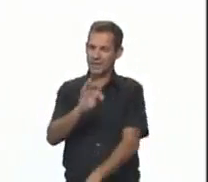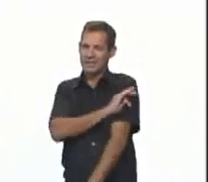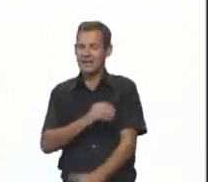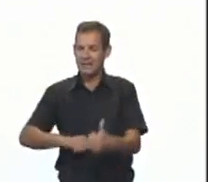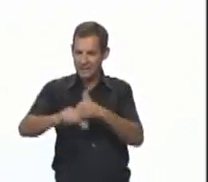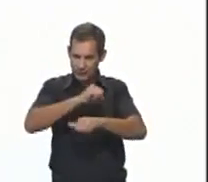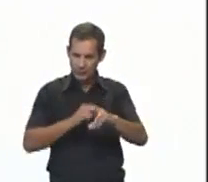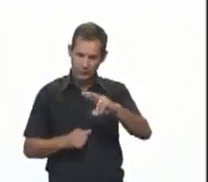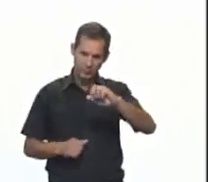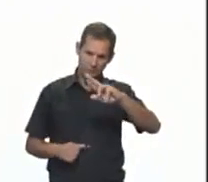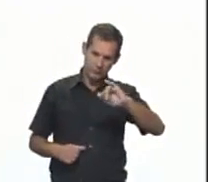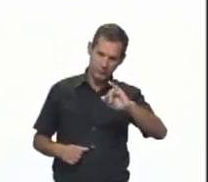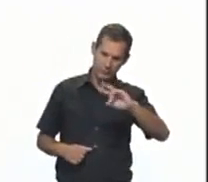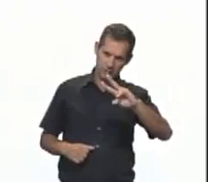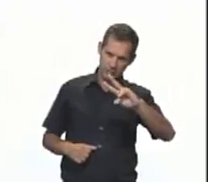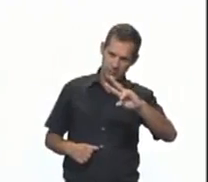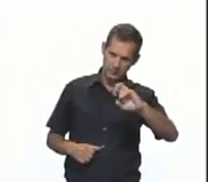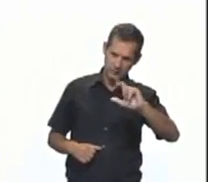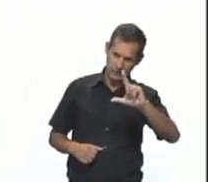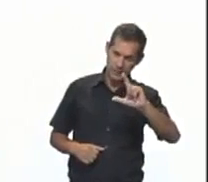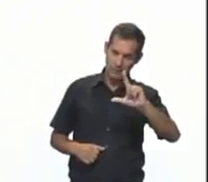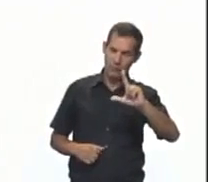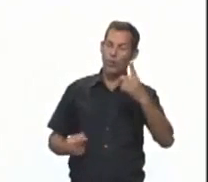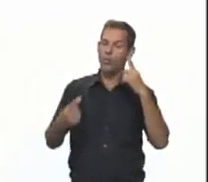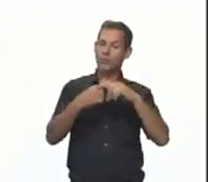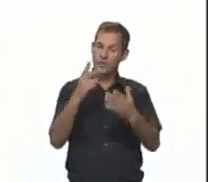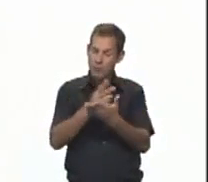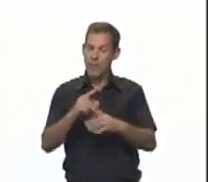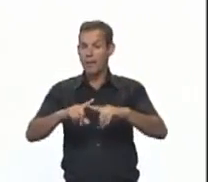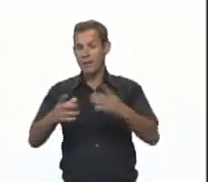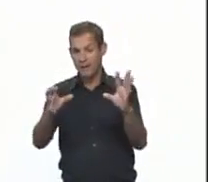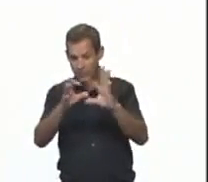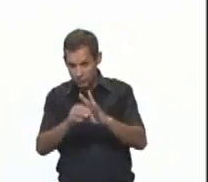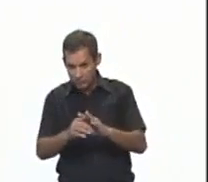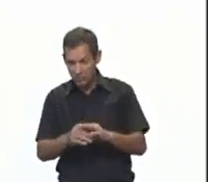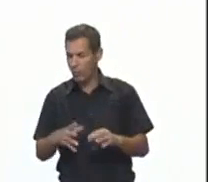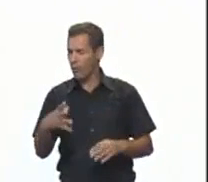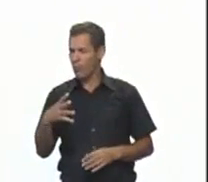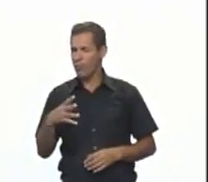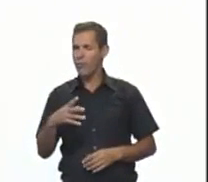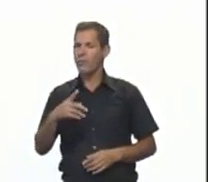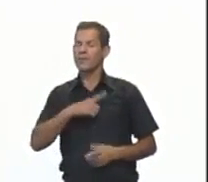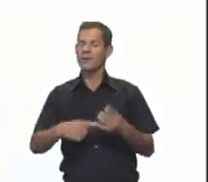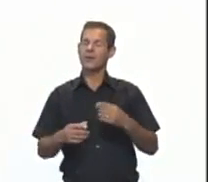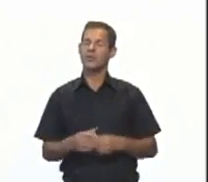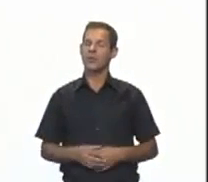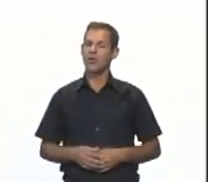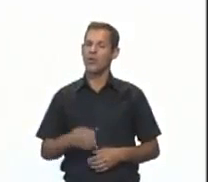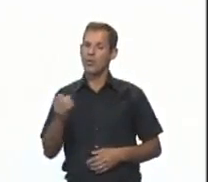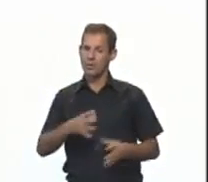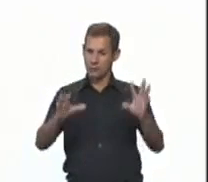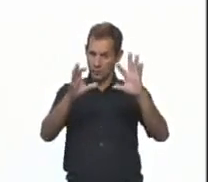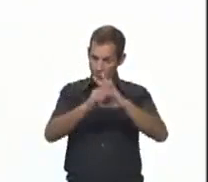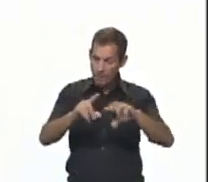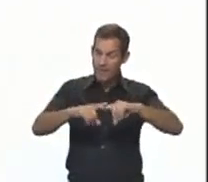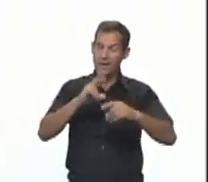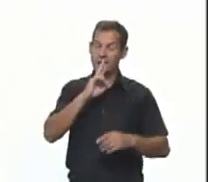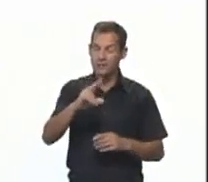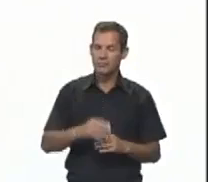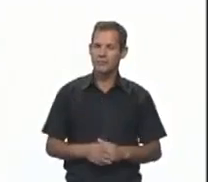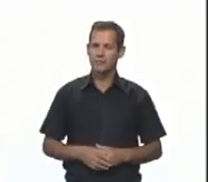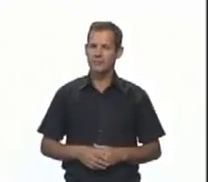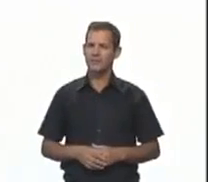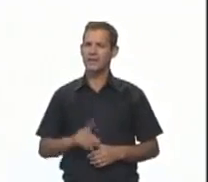técnica de mudança de variáveis, cujo objetivo é o mesmo, a partir de uma integral não imediata, obter uma nova integral, cuja